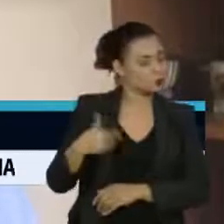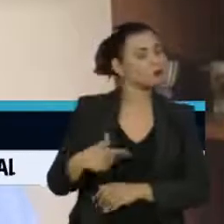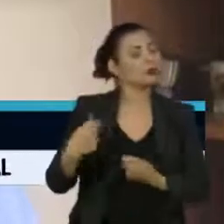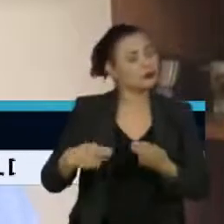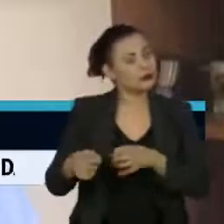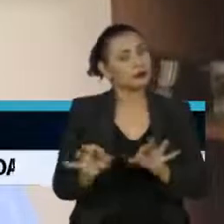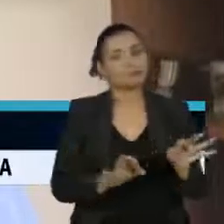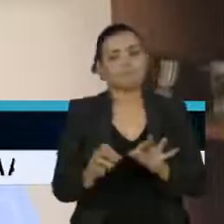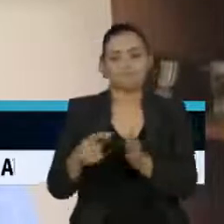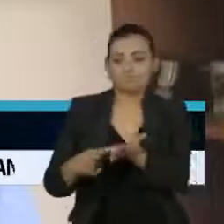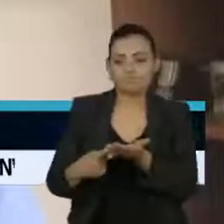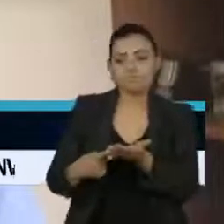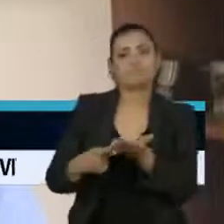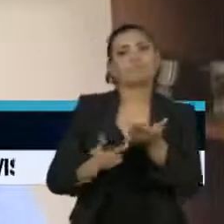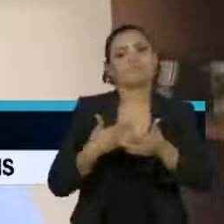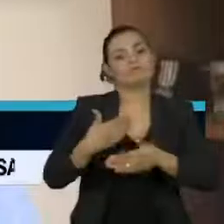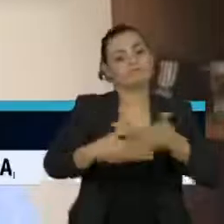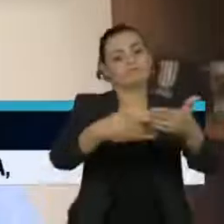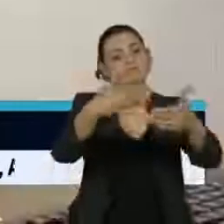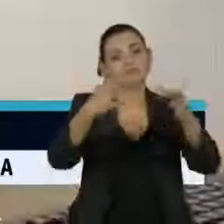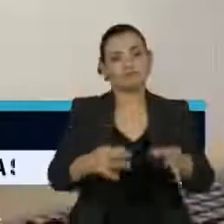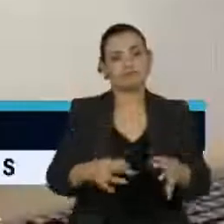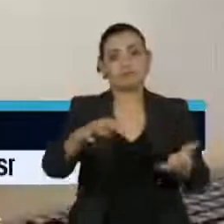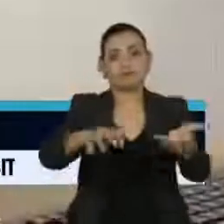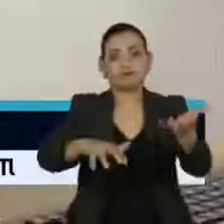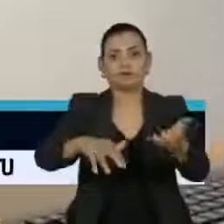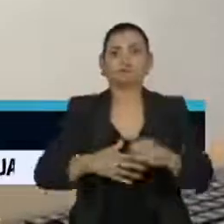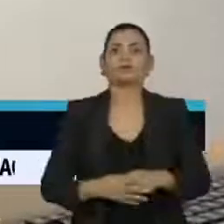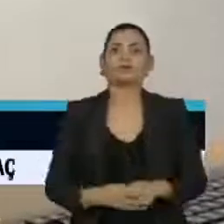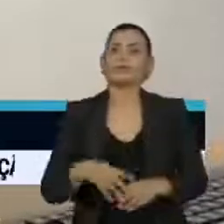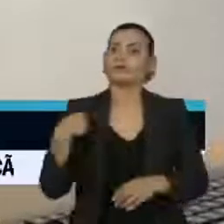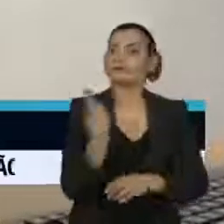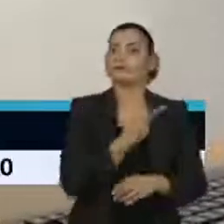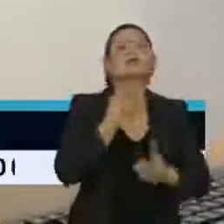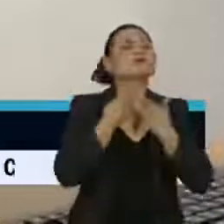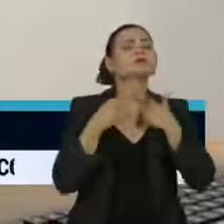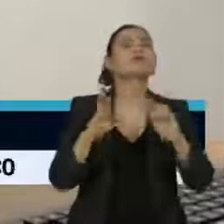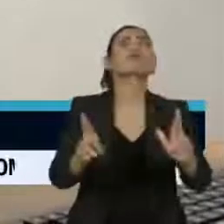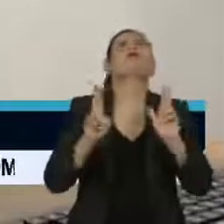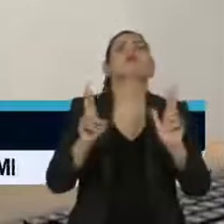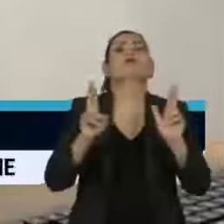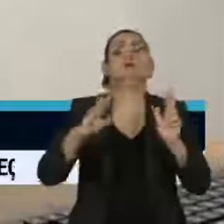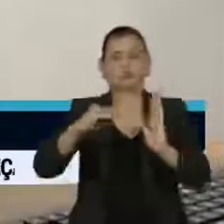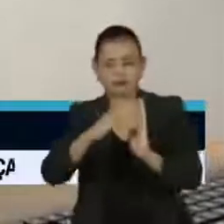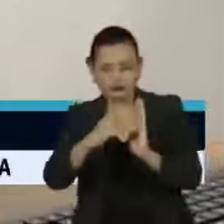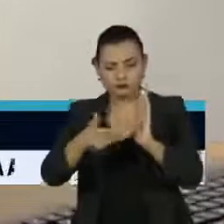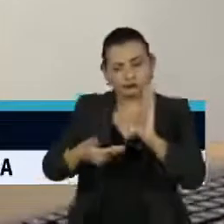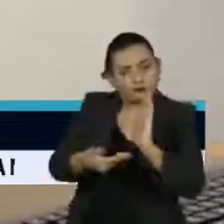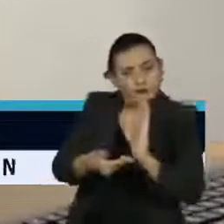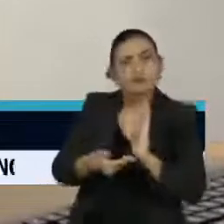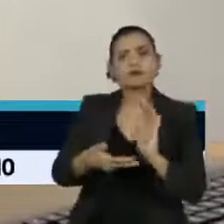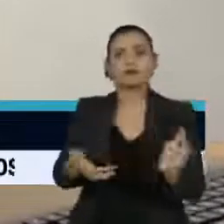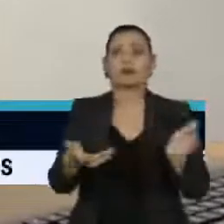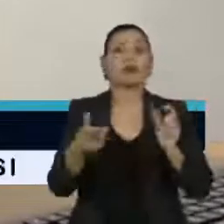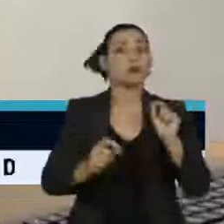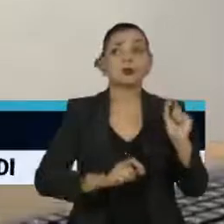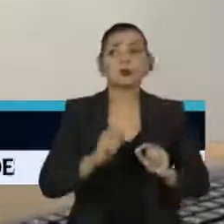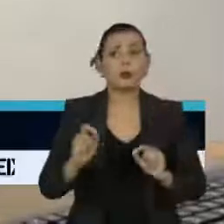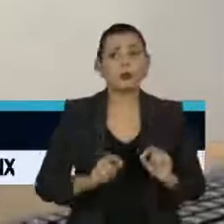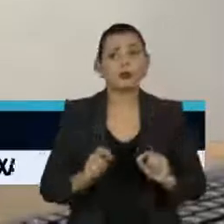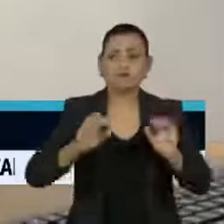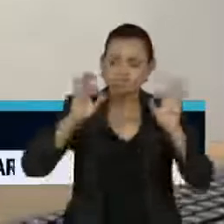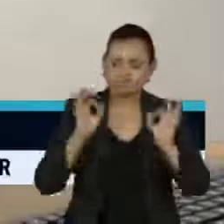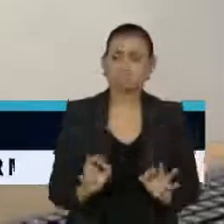serem levadas adiante no âmbito do Congresso Nacional. O que nós desejamos, tanto para a Câmara como para o Senado, é